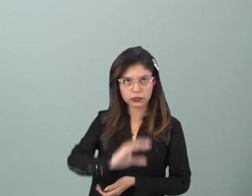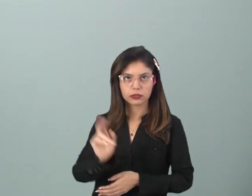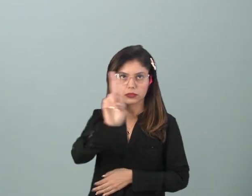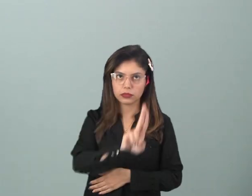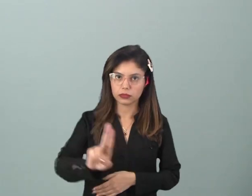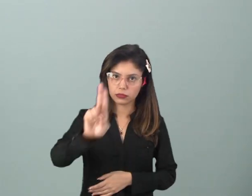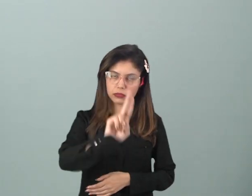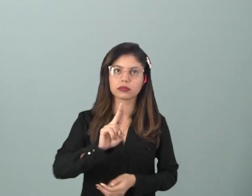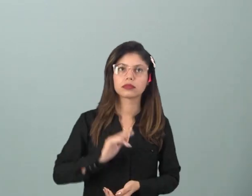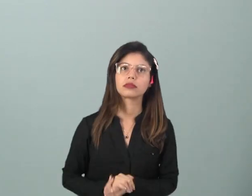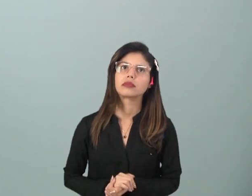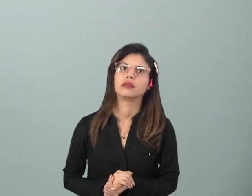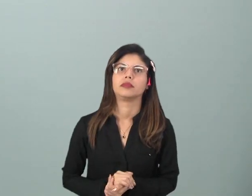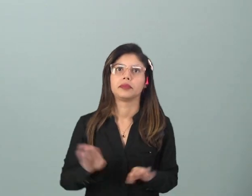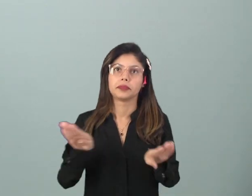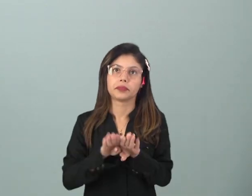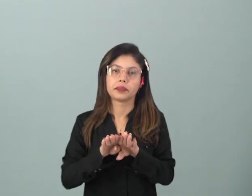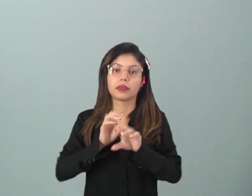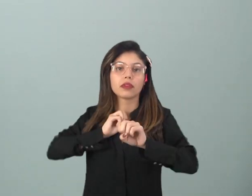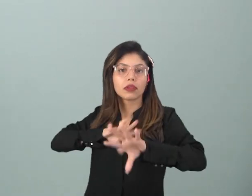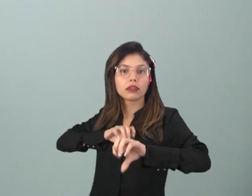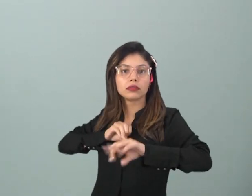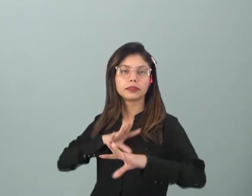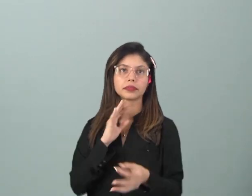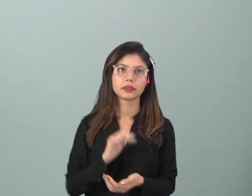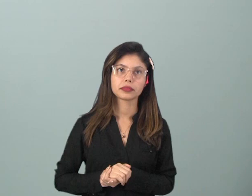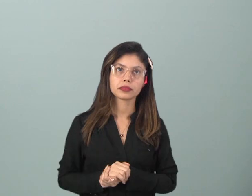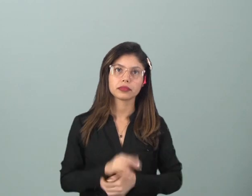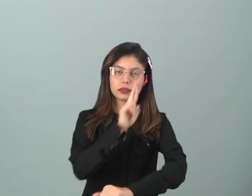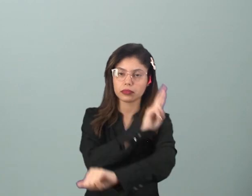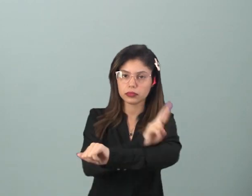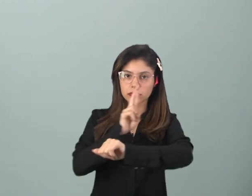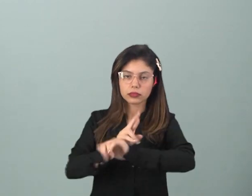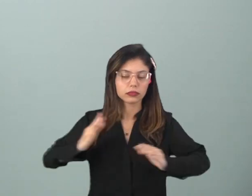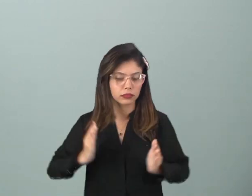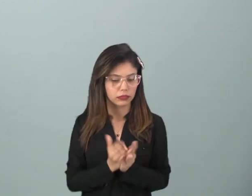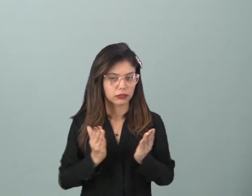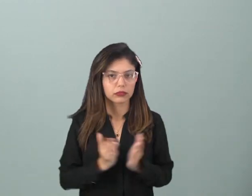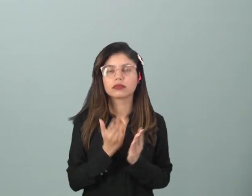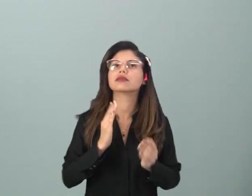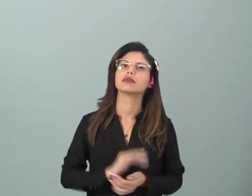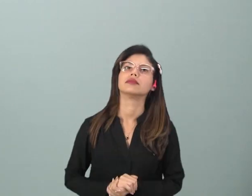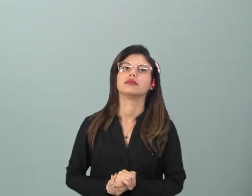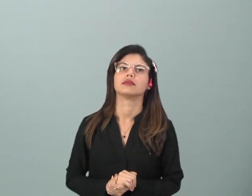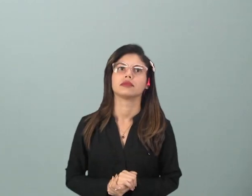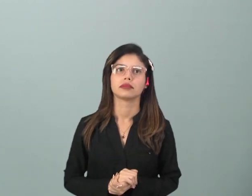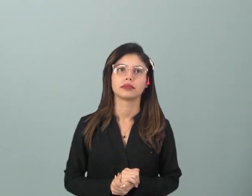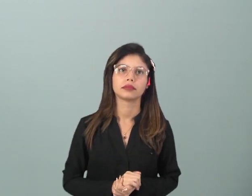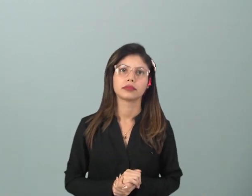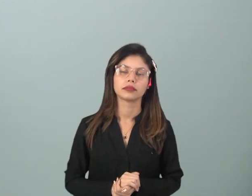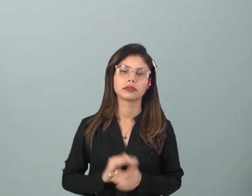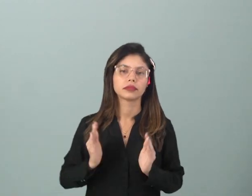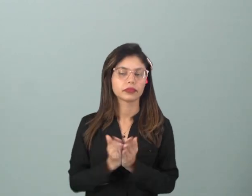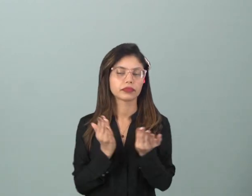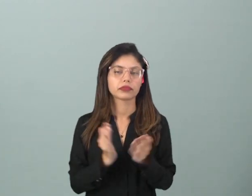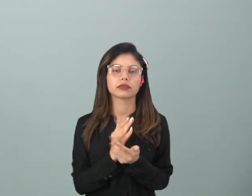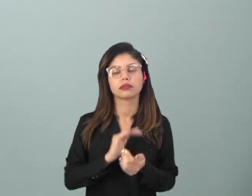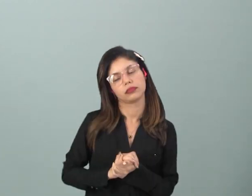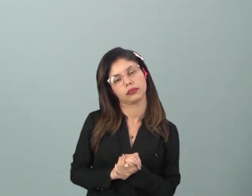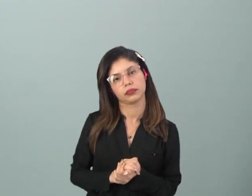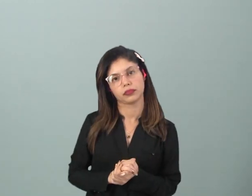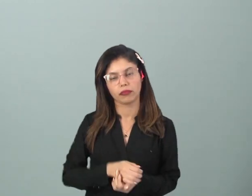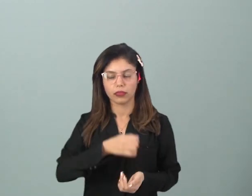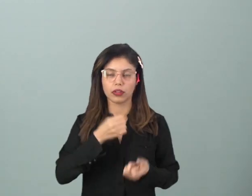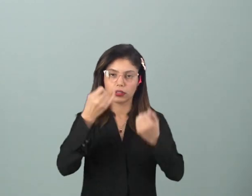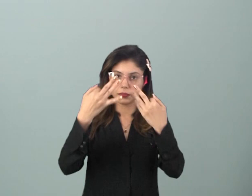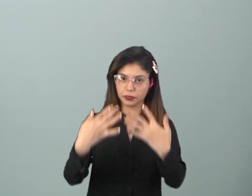um instrumento para ensinar o índio a religião cristã, a religião, a evangelização, a